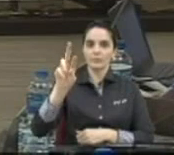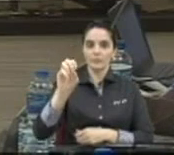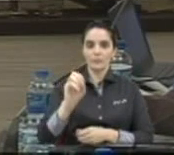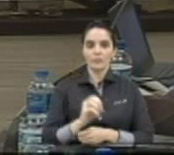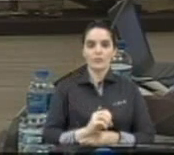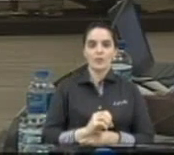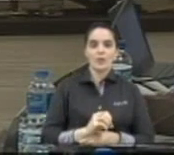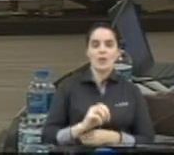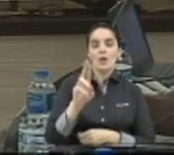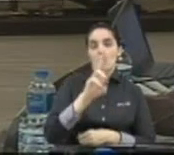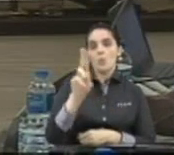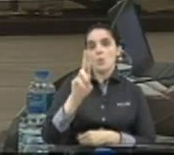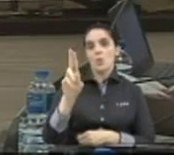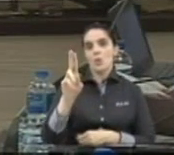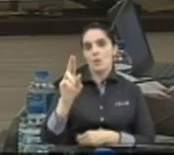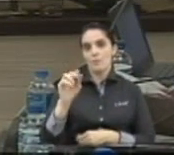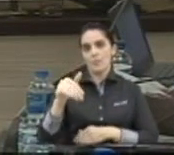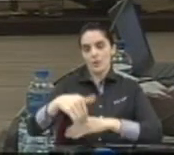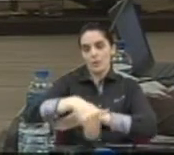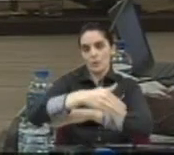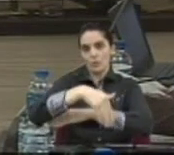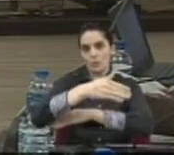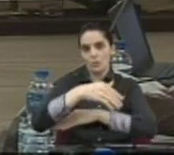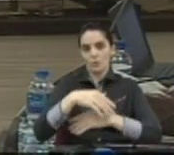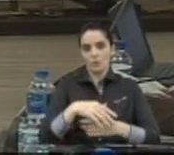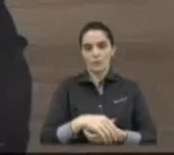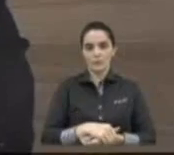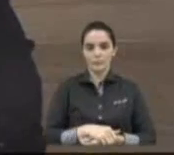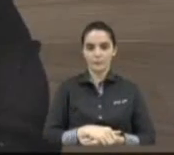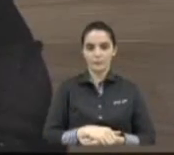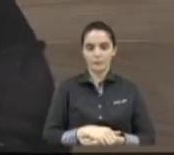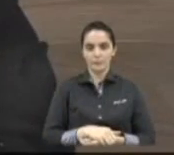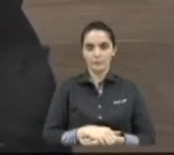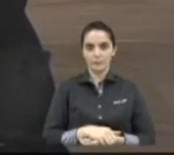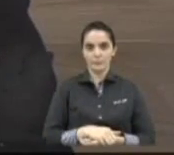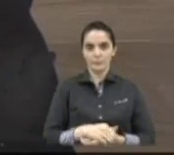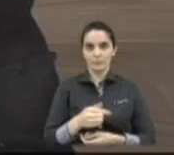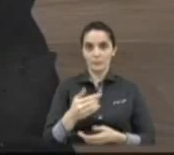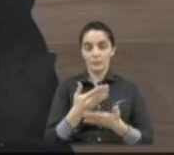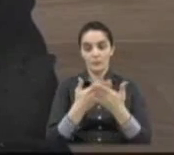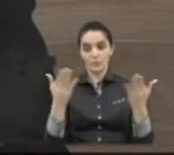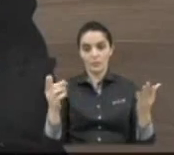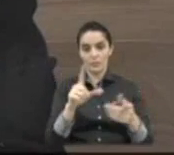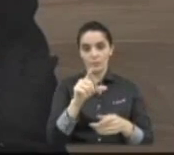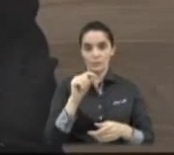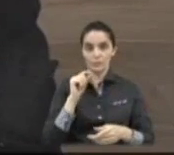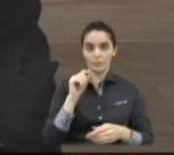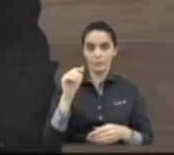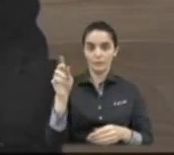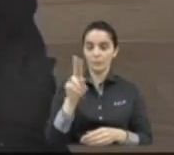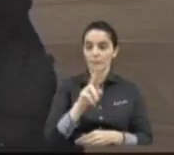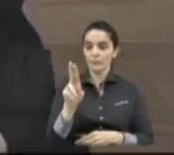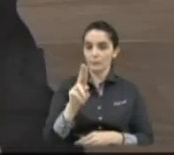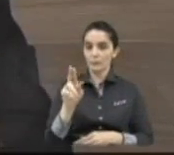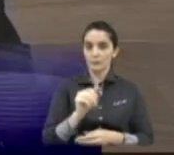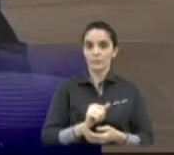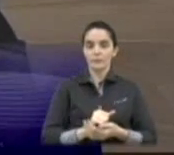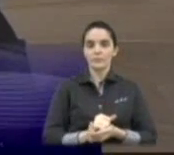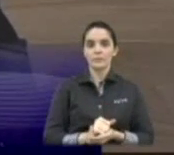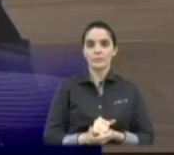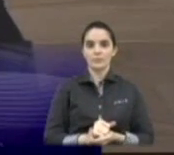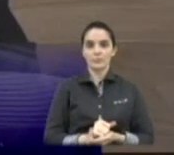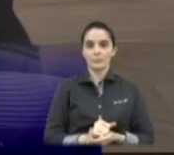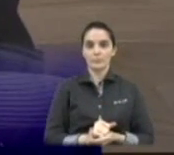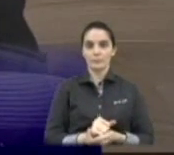rua. Nós determinamos que o nome da rua fosse dado a um determinado loteamento e não haverá